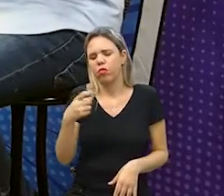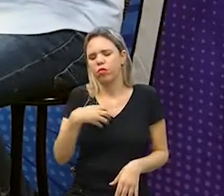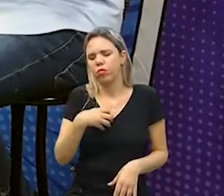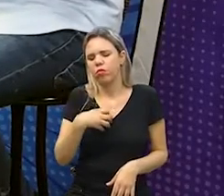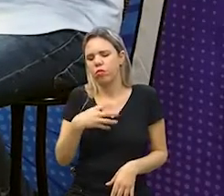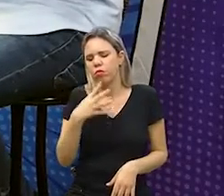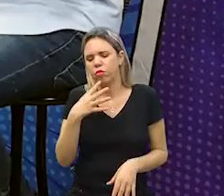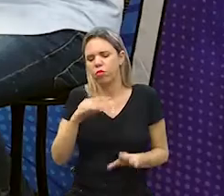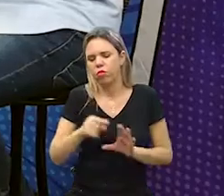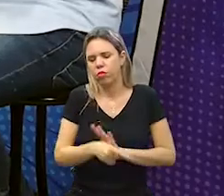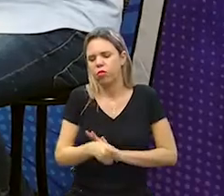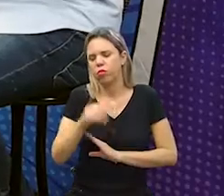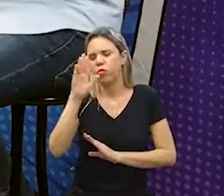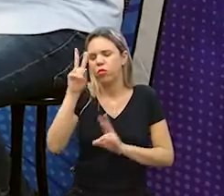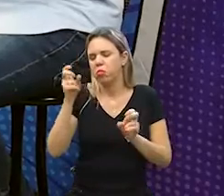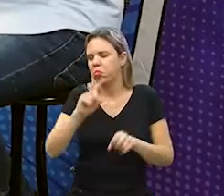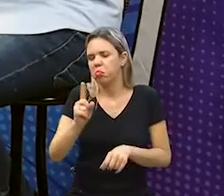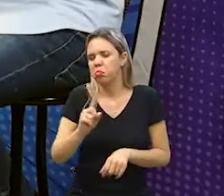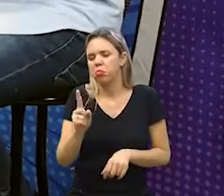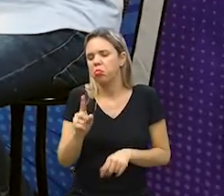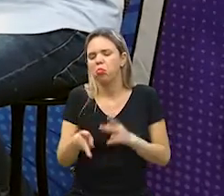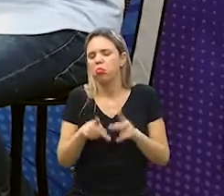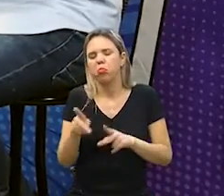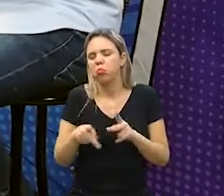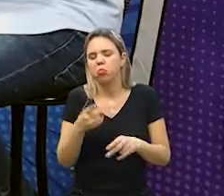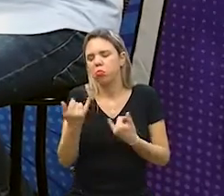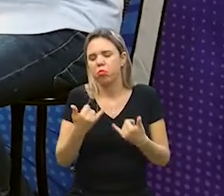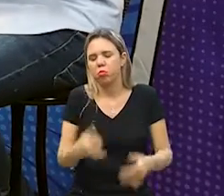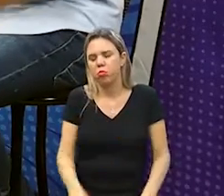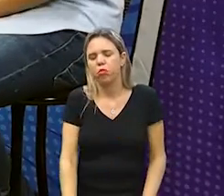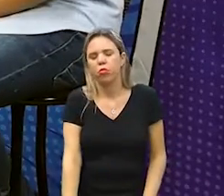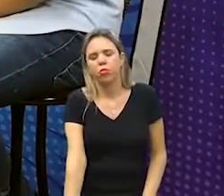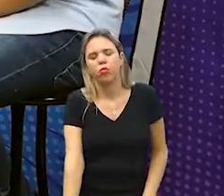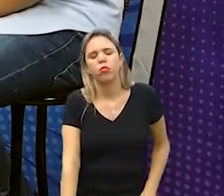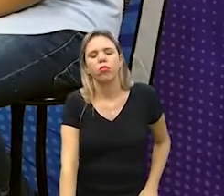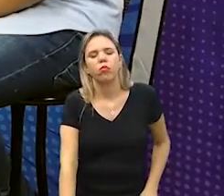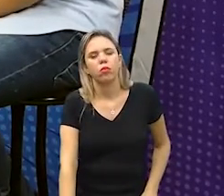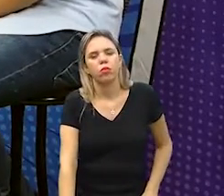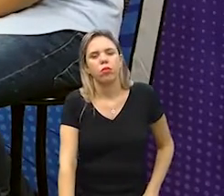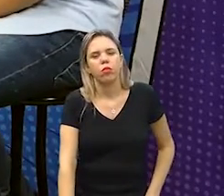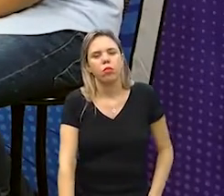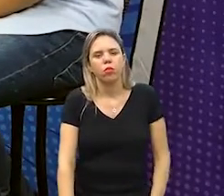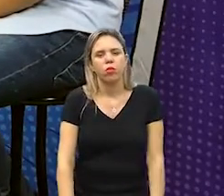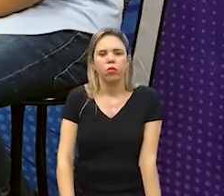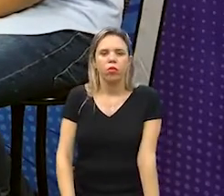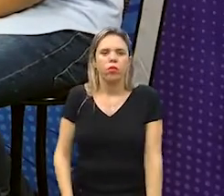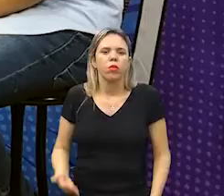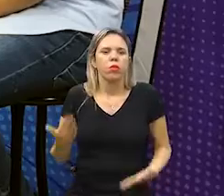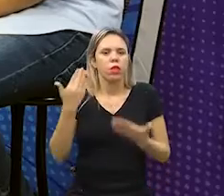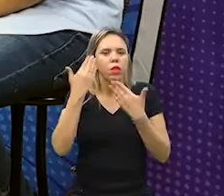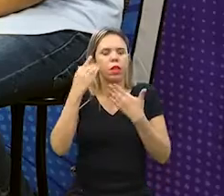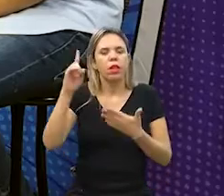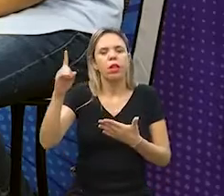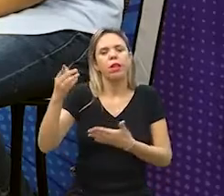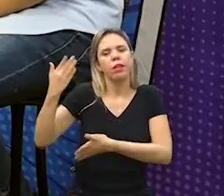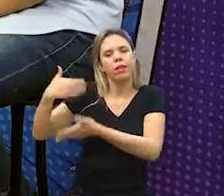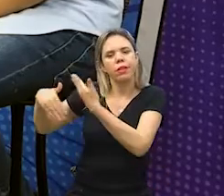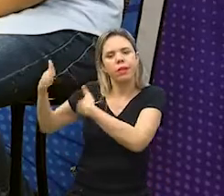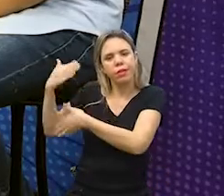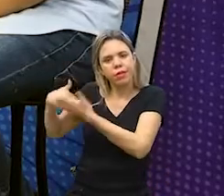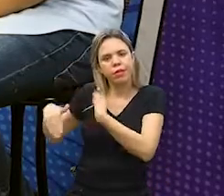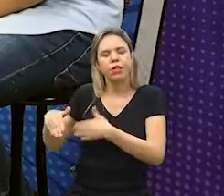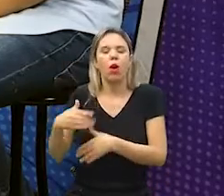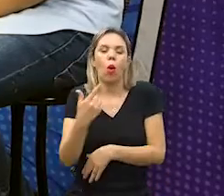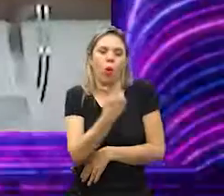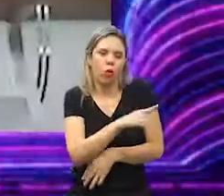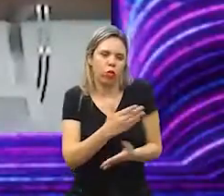de conhecer um pouquinho mais ou não? Como é que foi? Conta pra gente. Eu, graças a Deus, desde A Filha